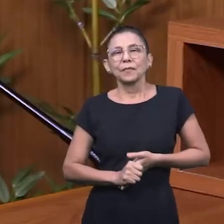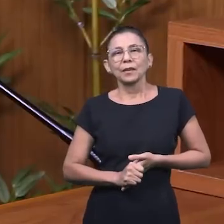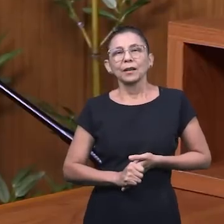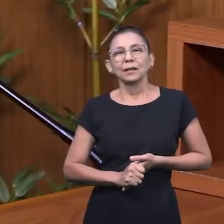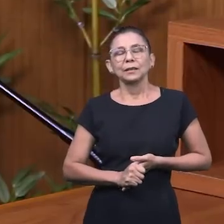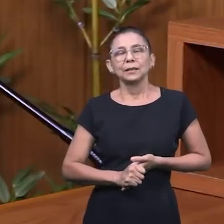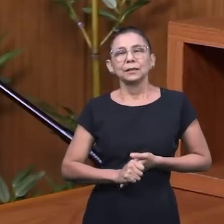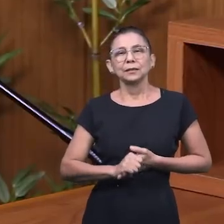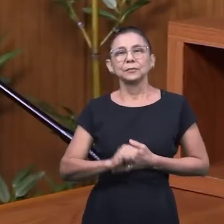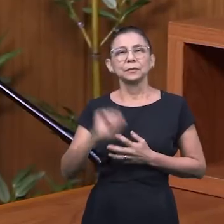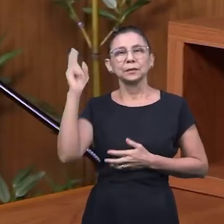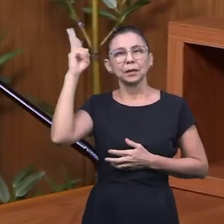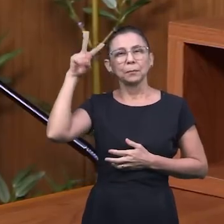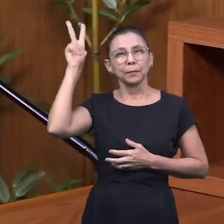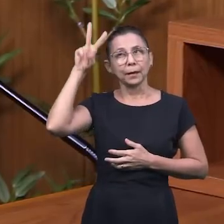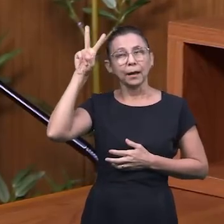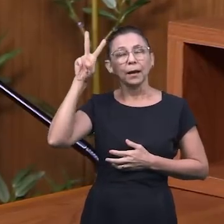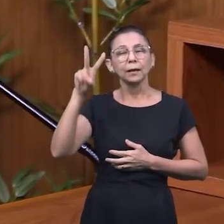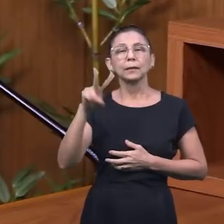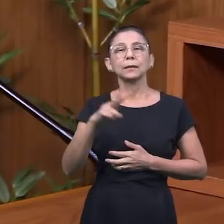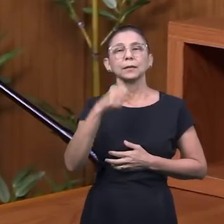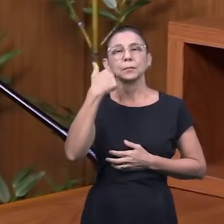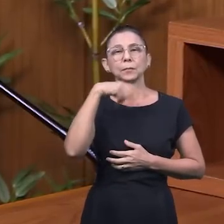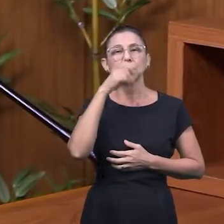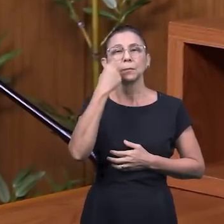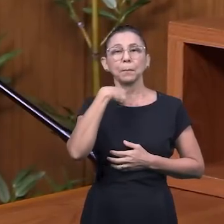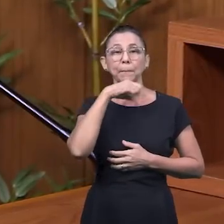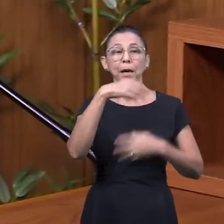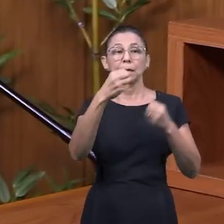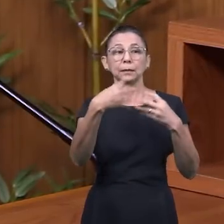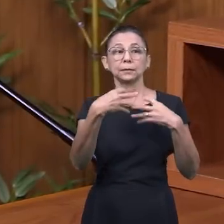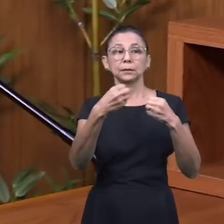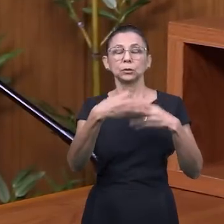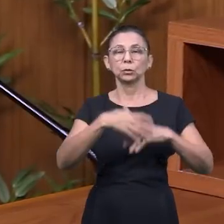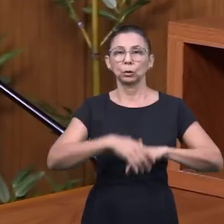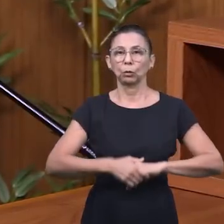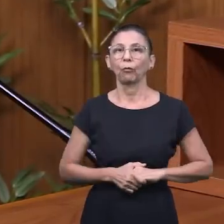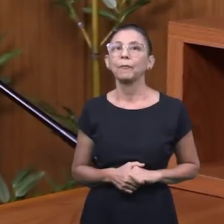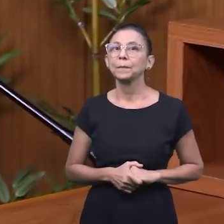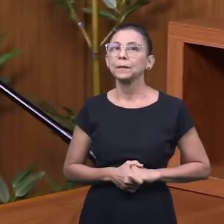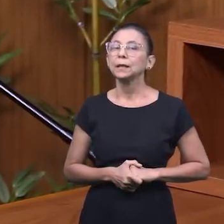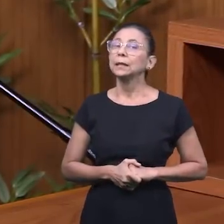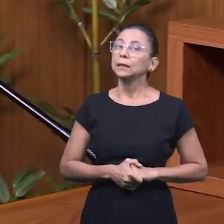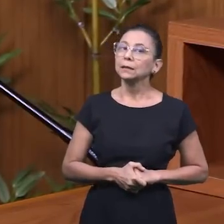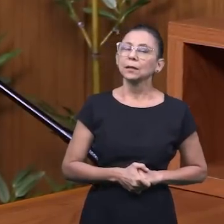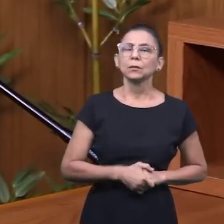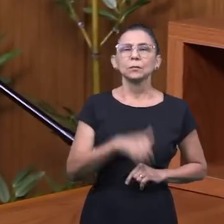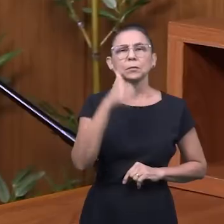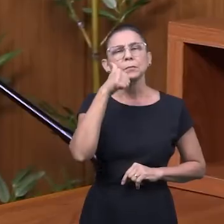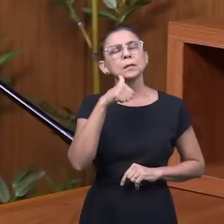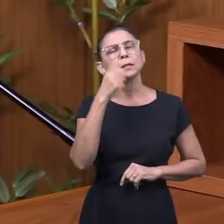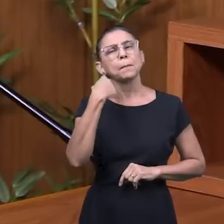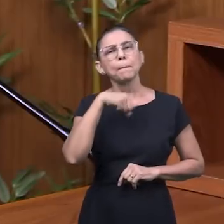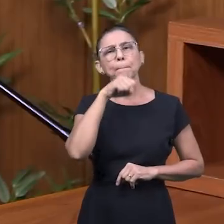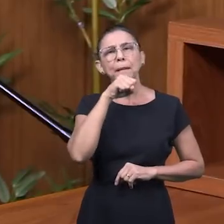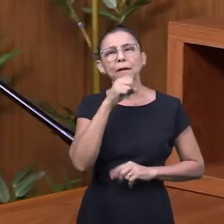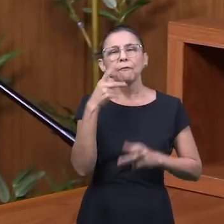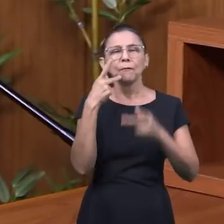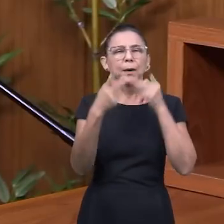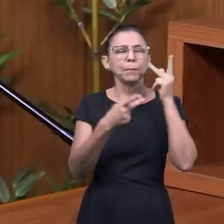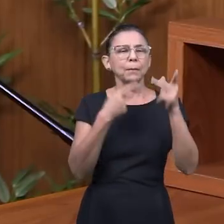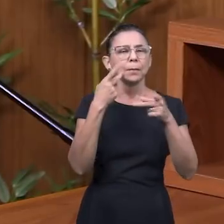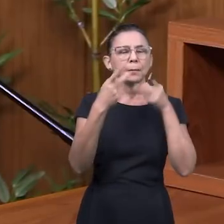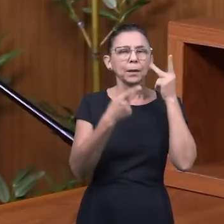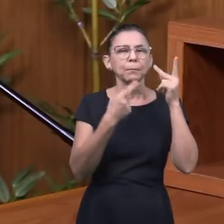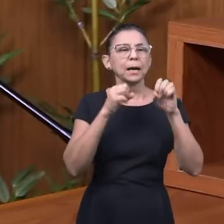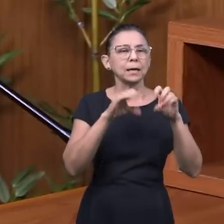leve. Porque quando os nossos pais nos ensinam falando é uma coisa, mas quando eles nos ensinam com exemplos, é muito